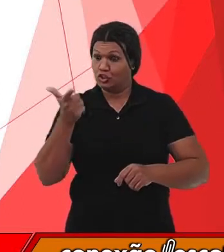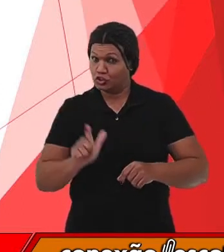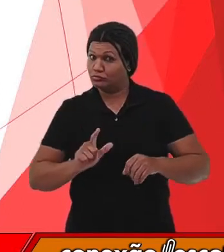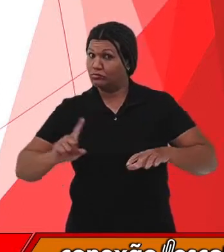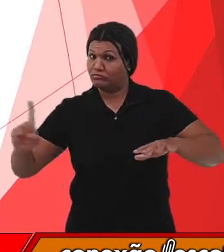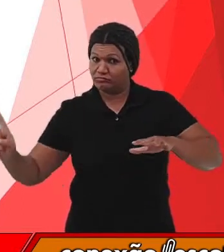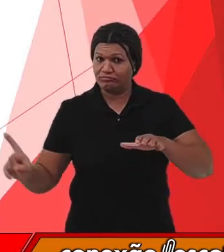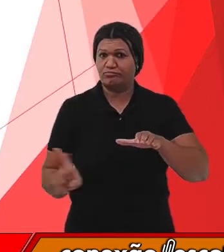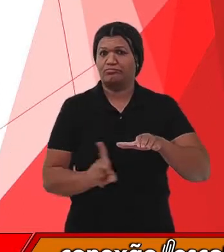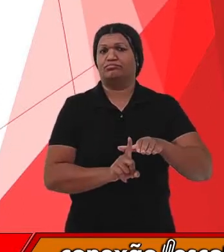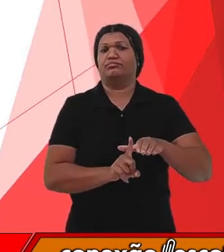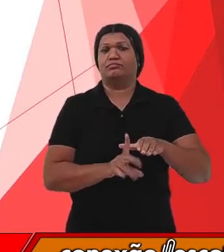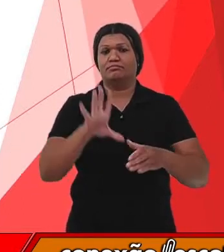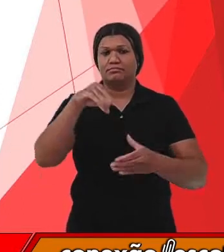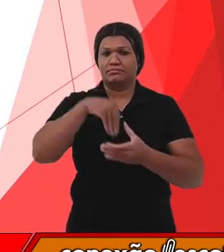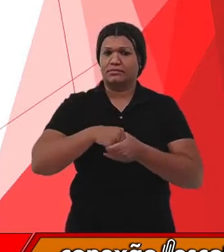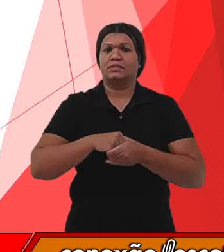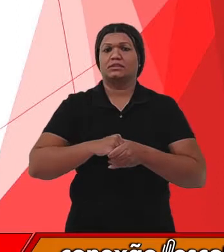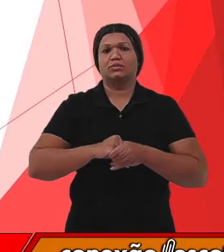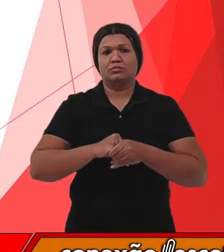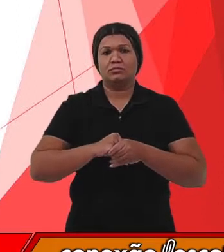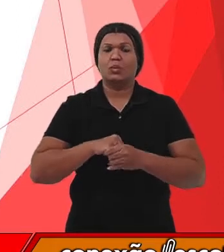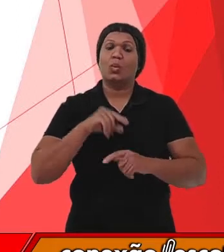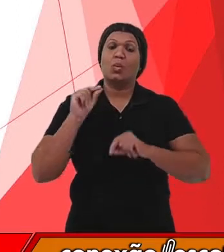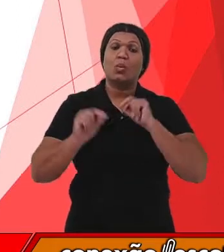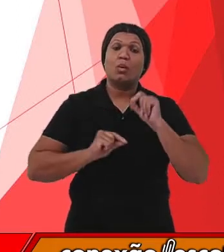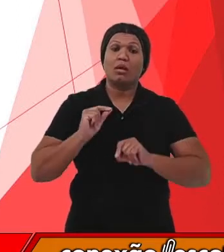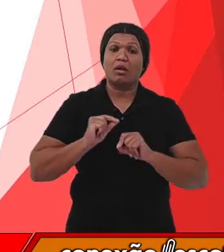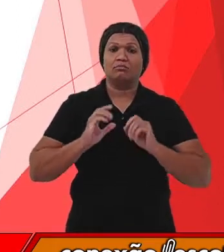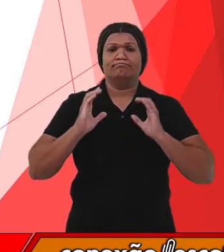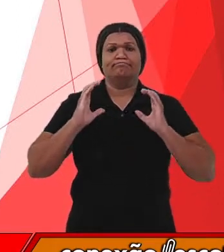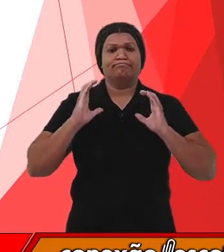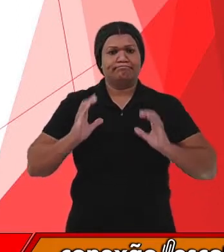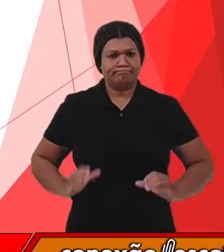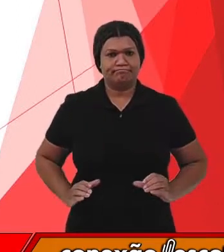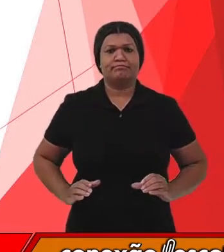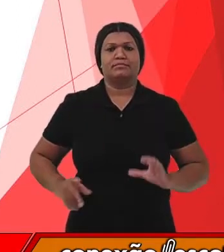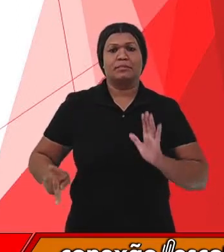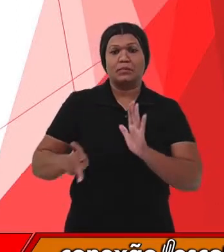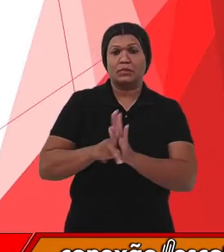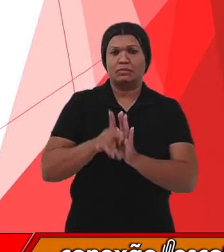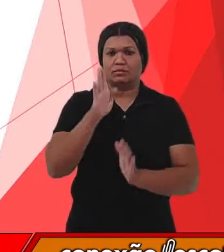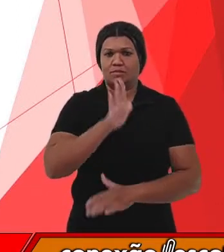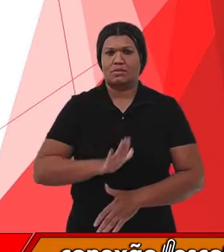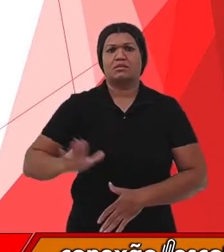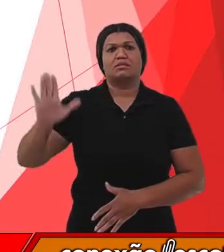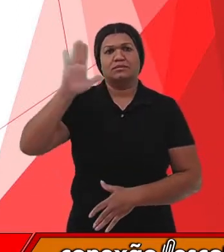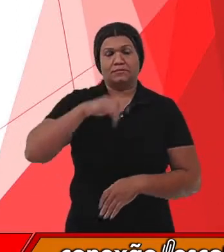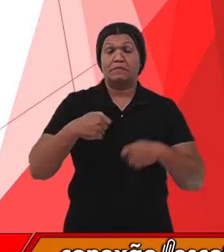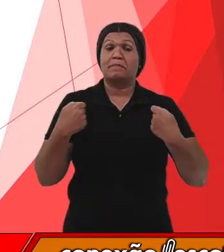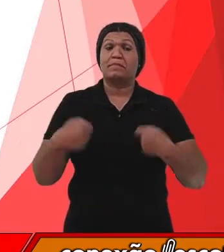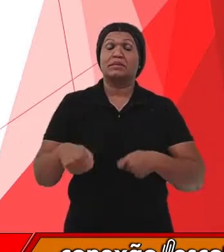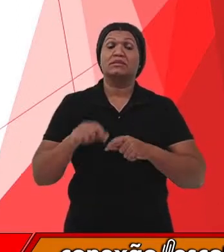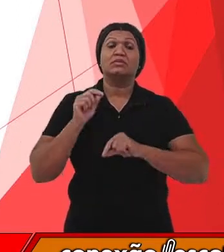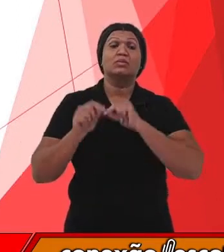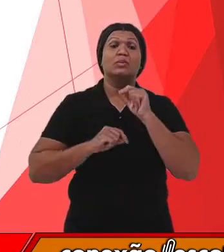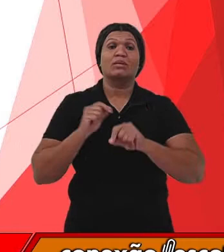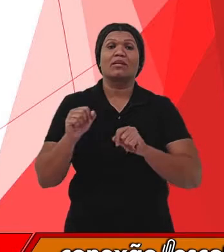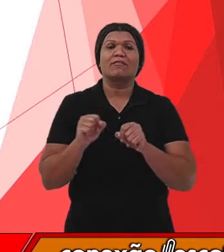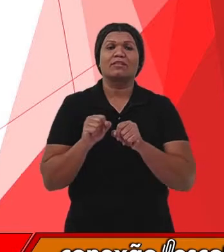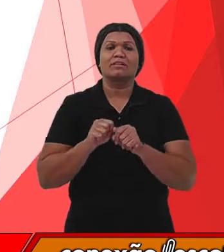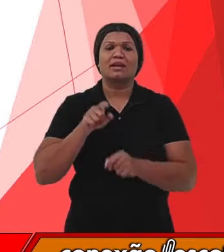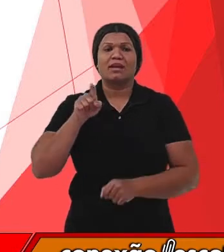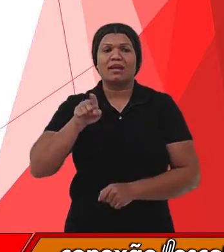integrados à civilização brasileira. Ou seja, existia uma necessidade de tornar esse